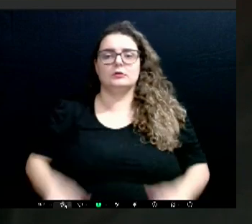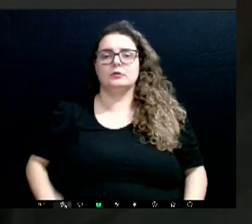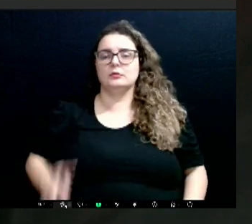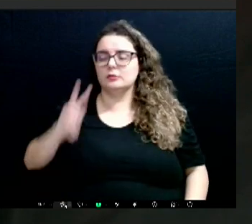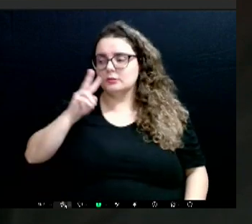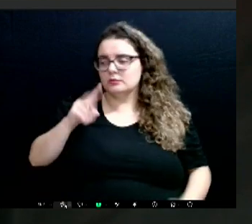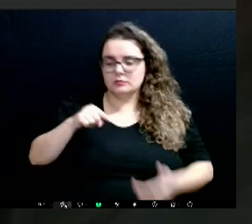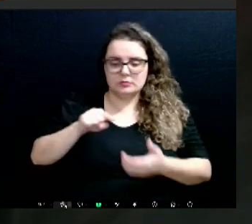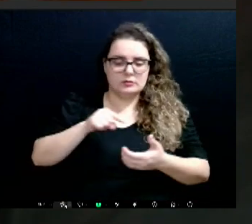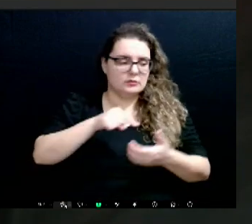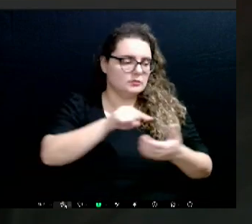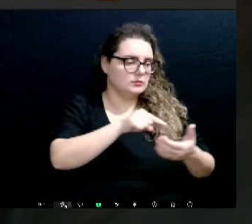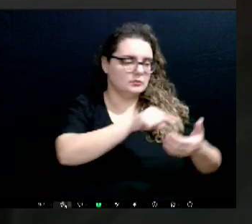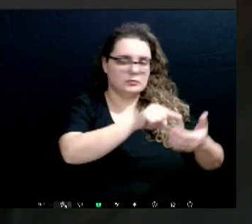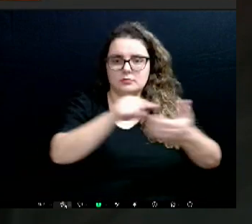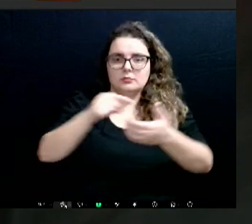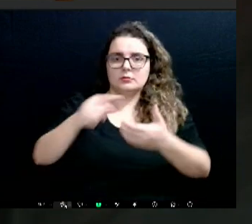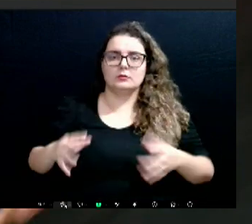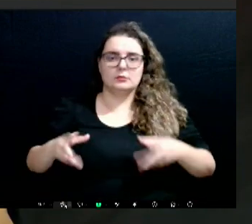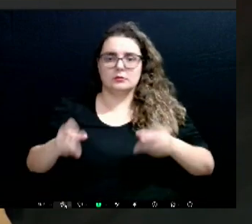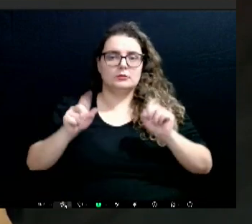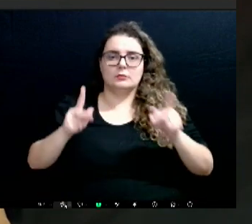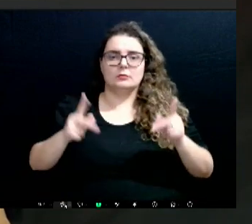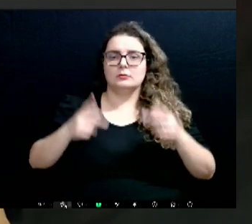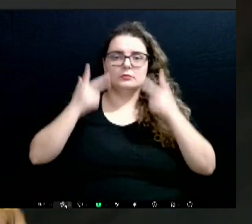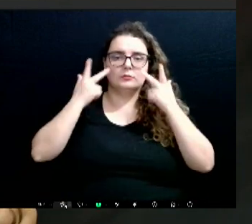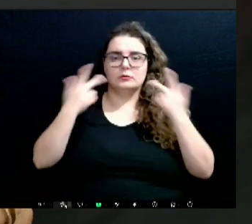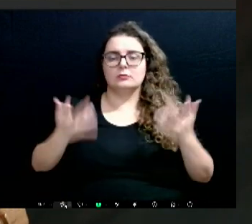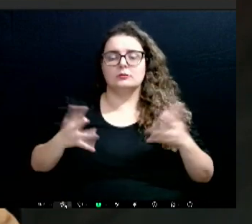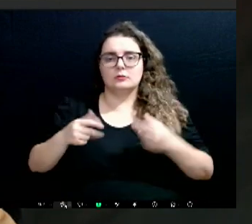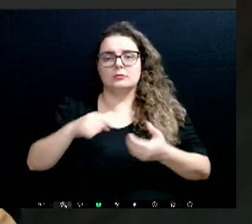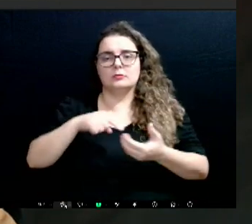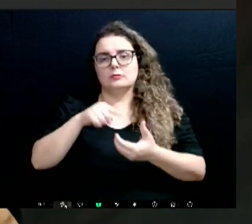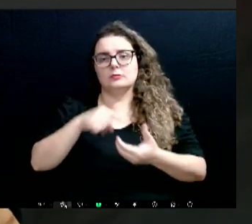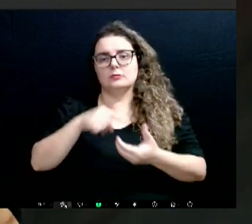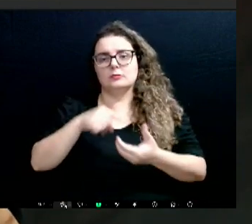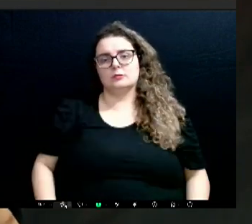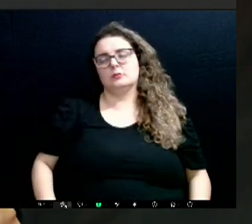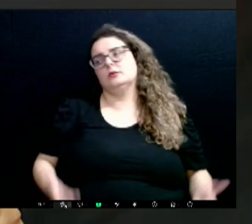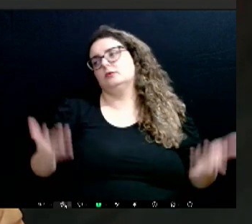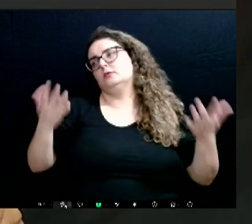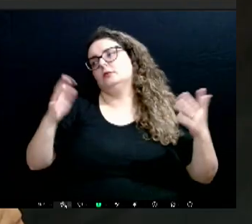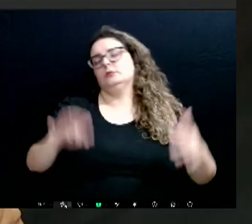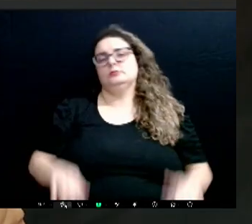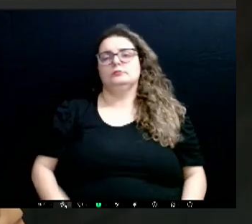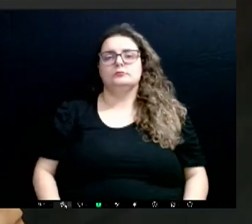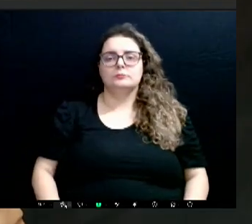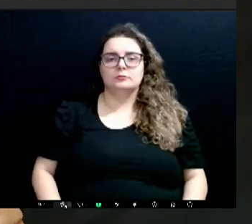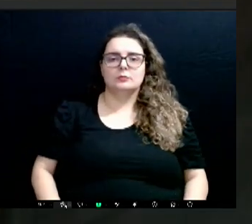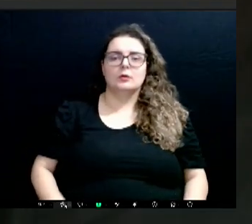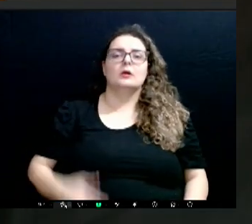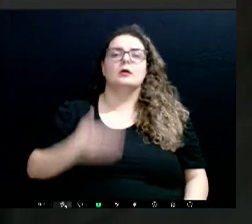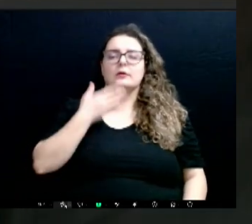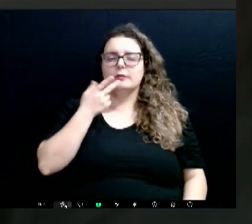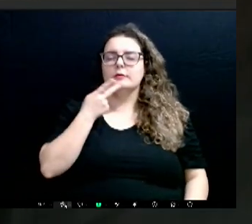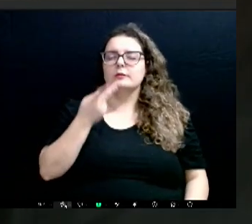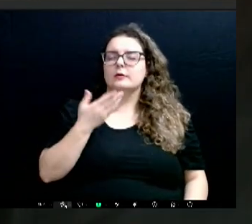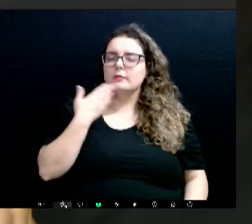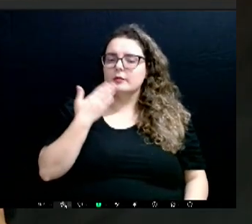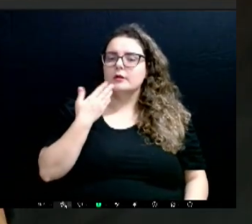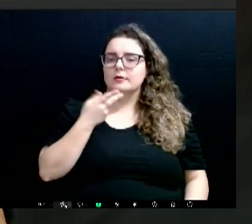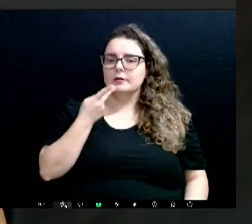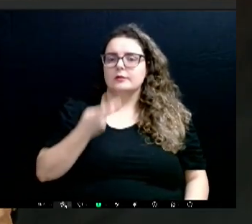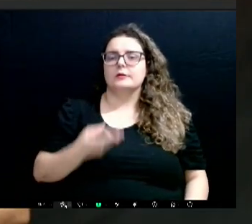tá na tela, o outro tá na tela. Ah, tá tudo bem, tá tudo normal, tô no celular. Ô, gente, né? É fácil falar, é bem fácil falar. Quero ver